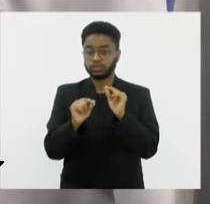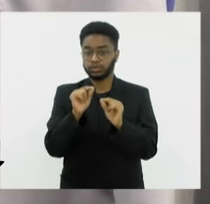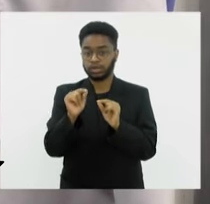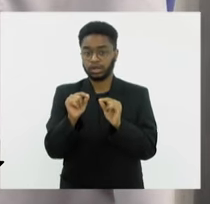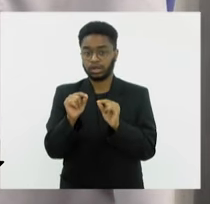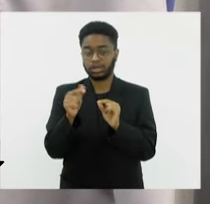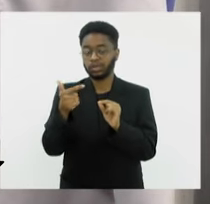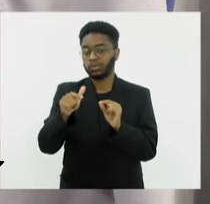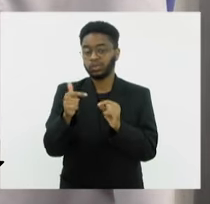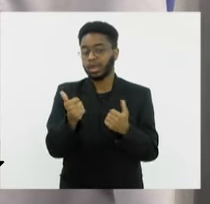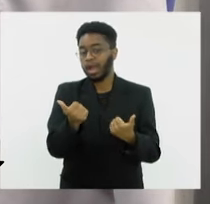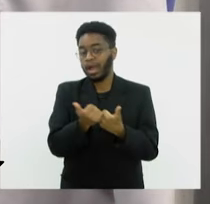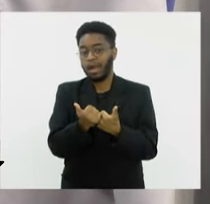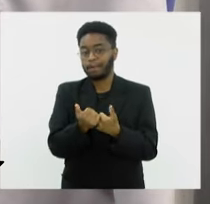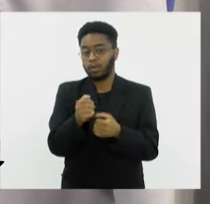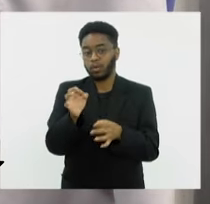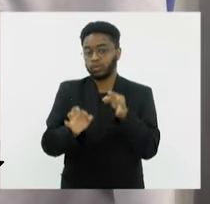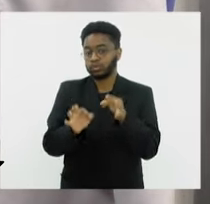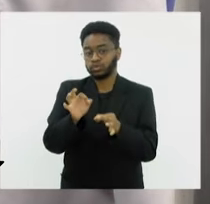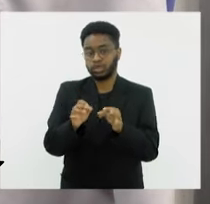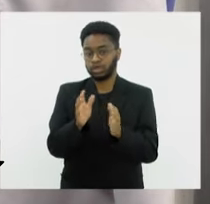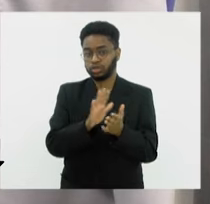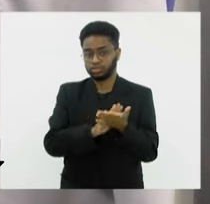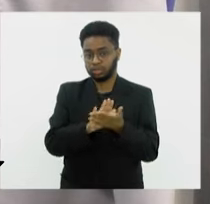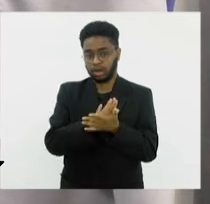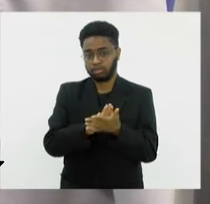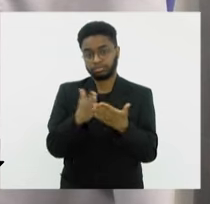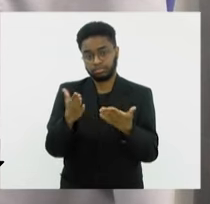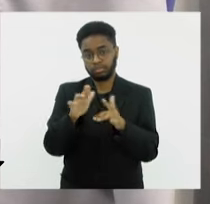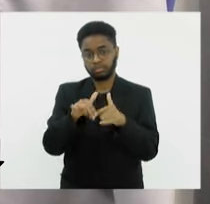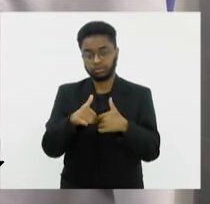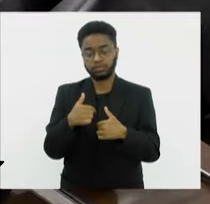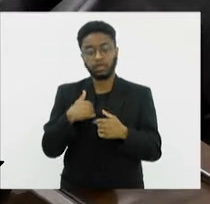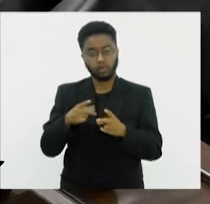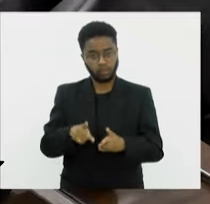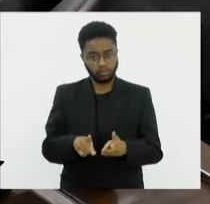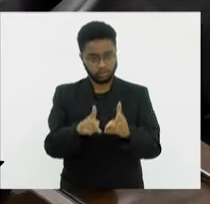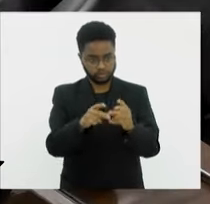não há amparo na juridicidade. Então, é só nesse sentido. Continuando.